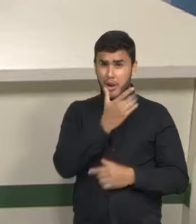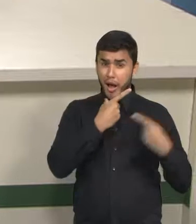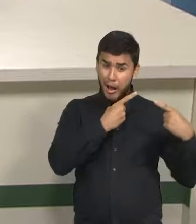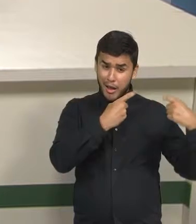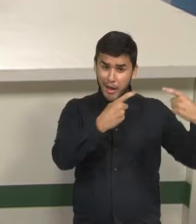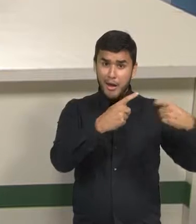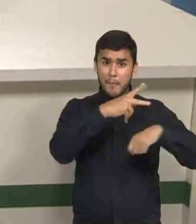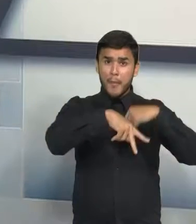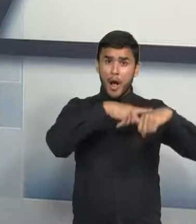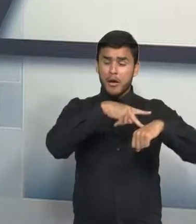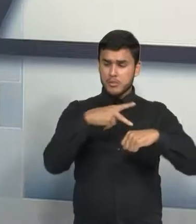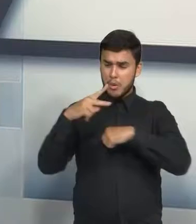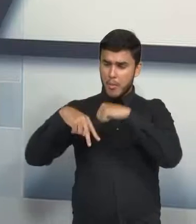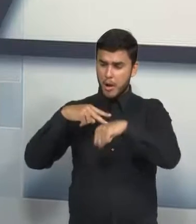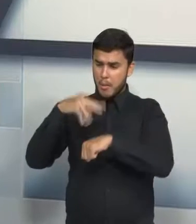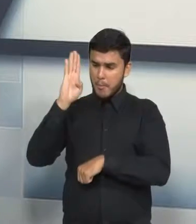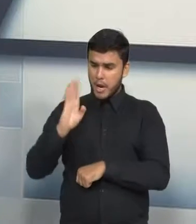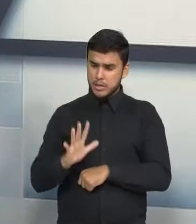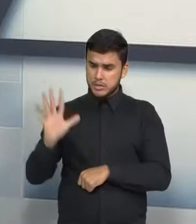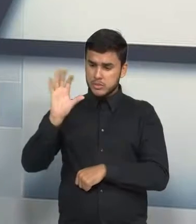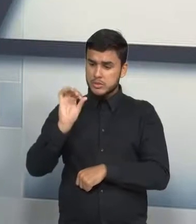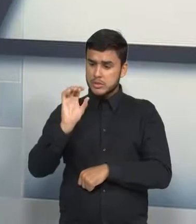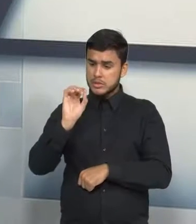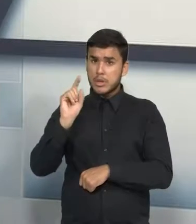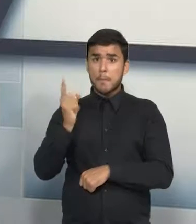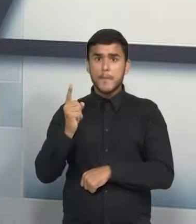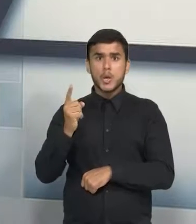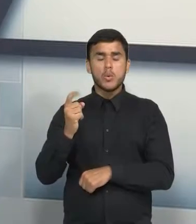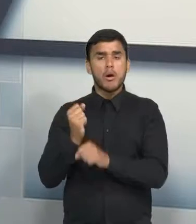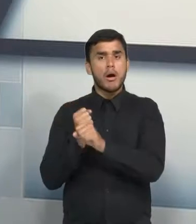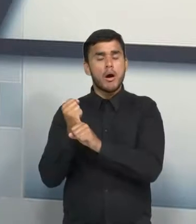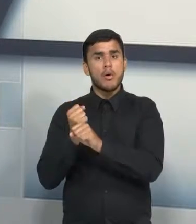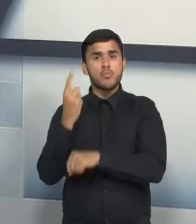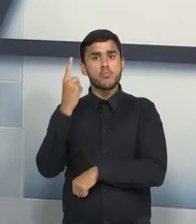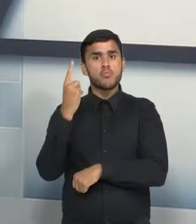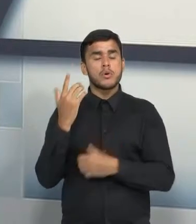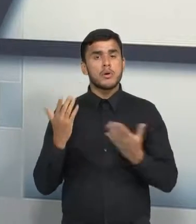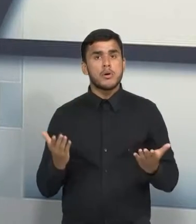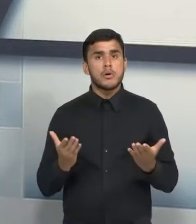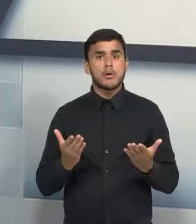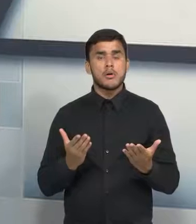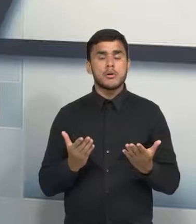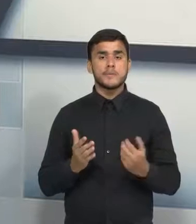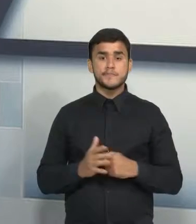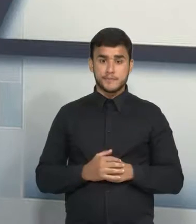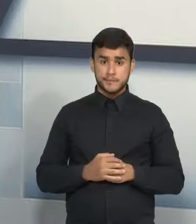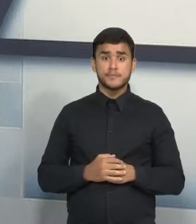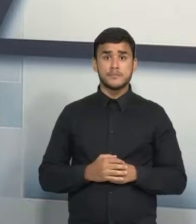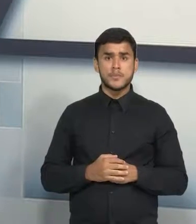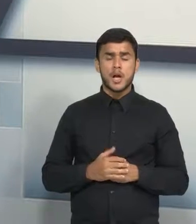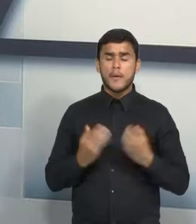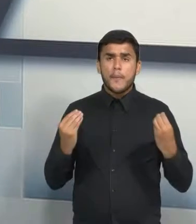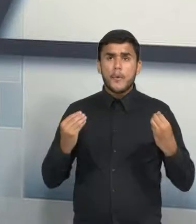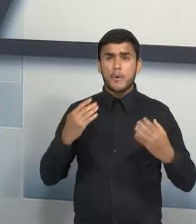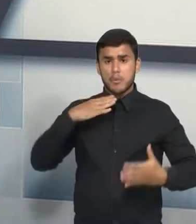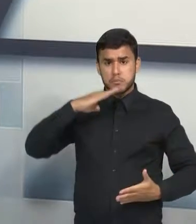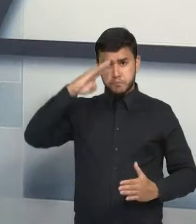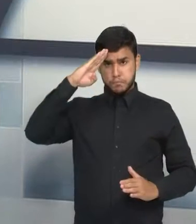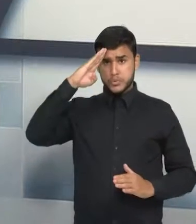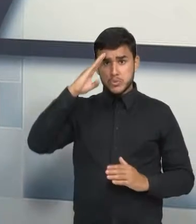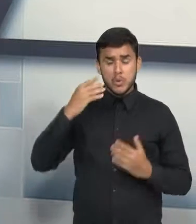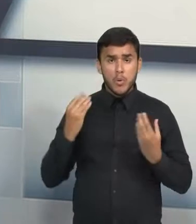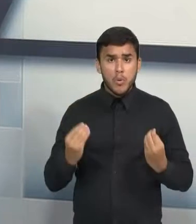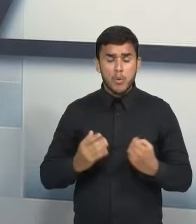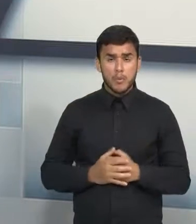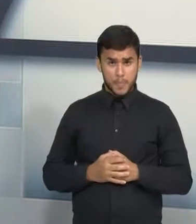a gente vai ter motivo para que as Forças Armadas nos ajudem. Eu não sei